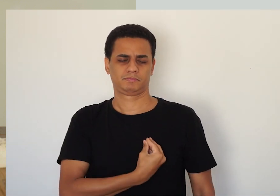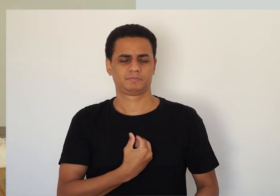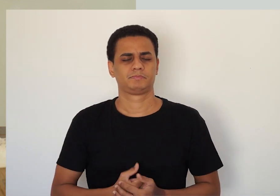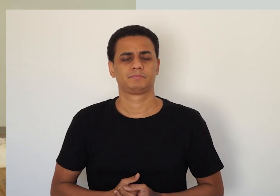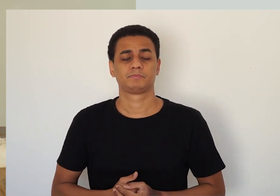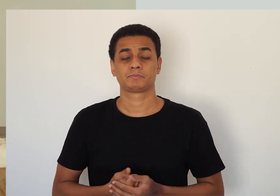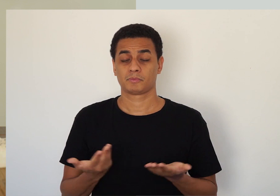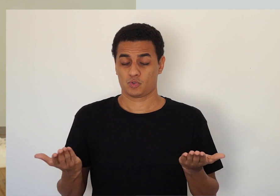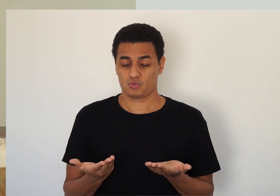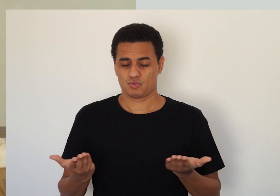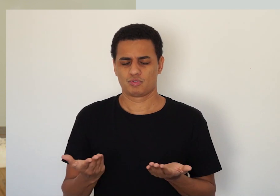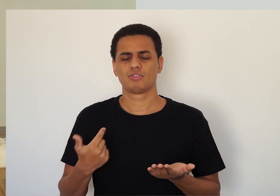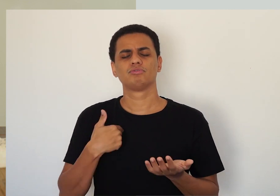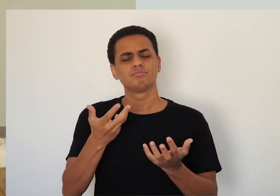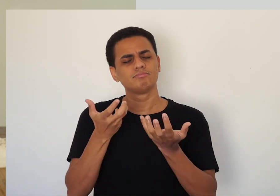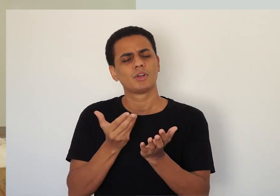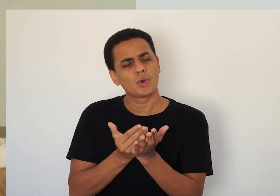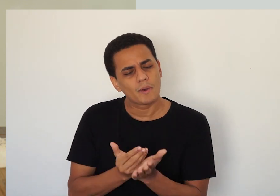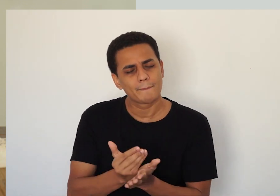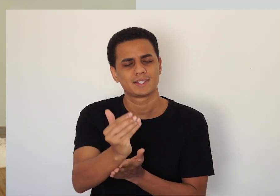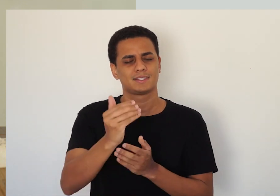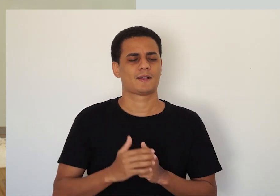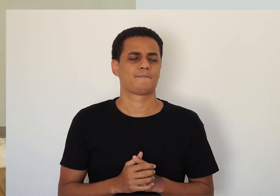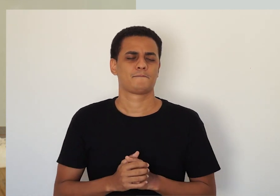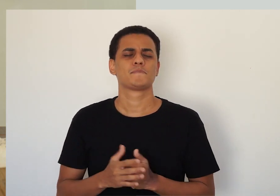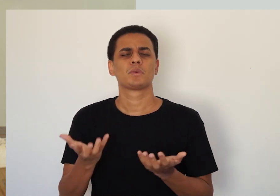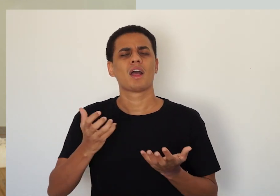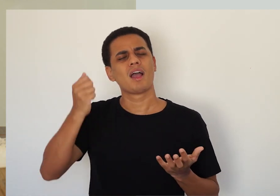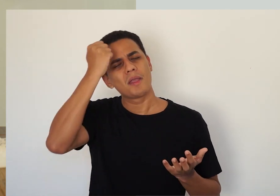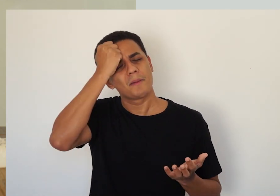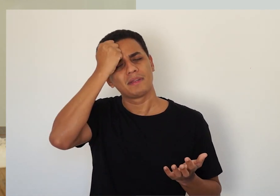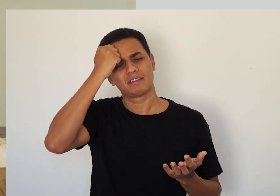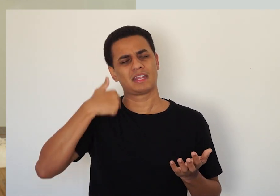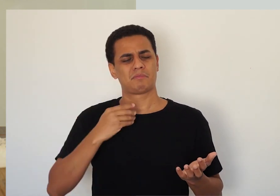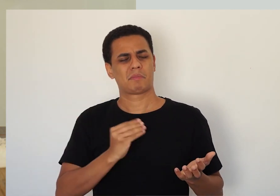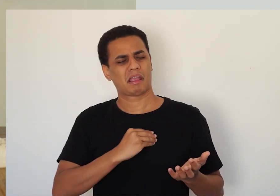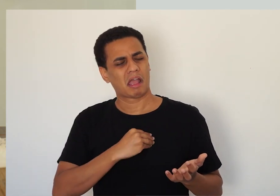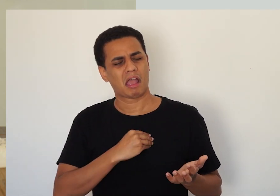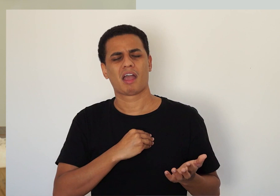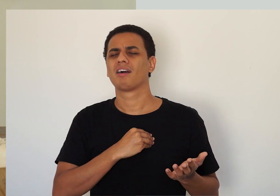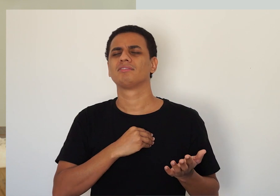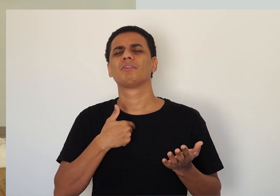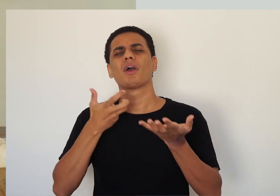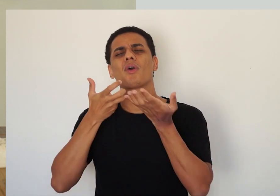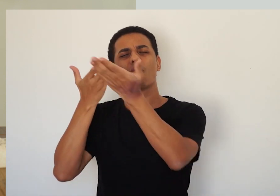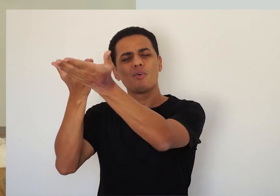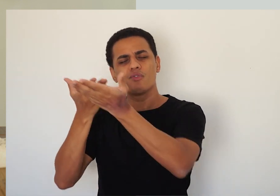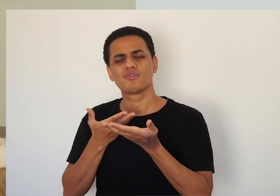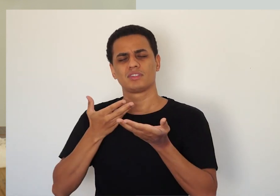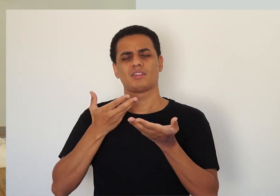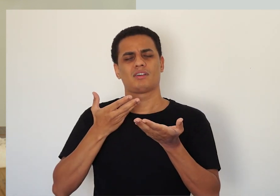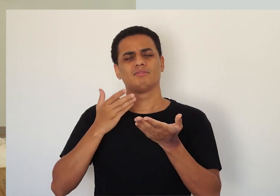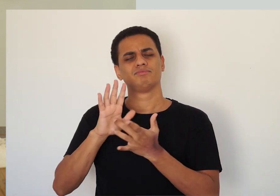minha jornada de fé. E hoje, Deus, eu quero começar essa jornada. Eu quero me arrepender dos meus pecados e convidar